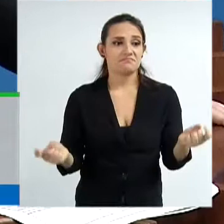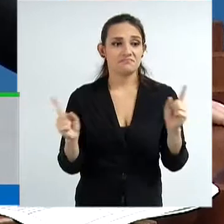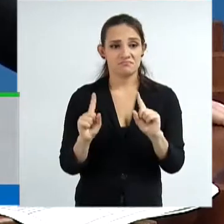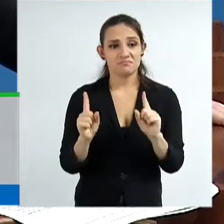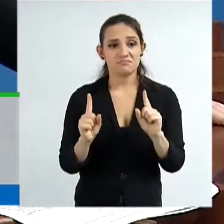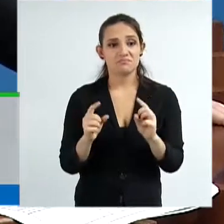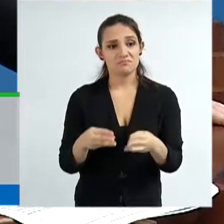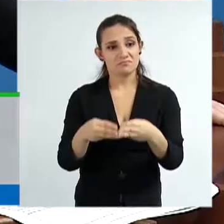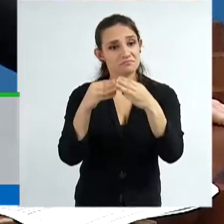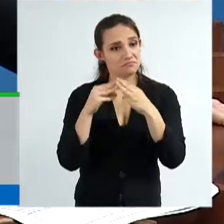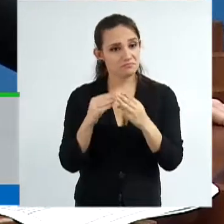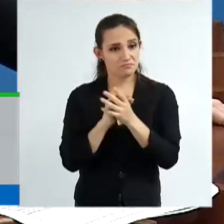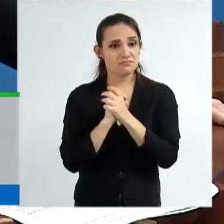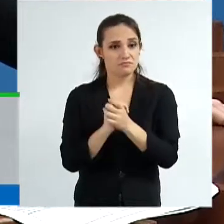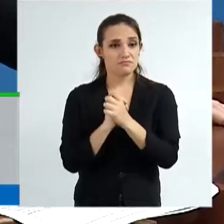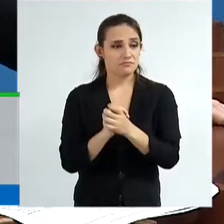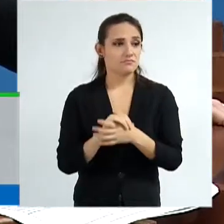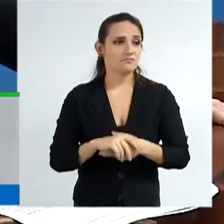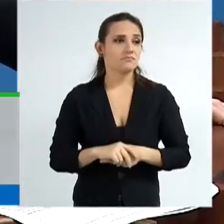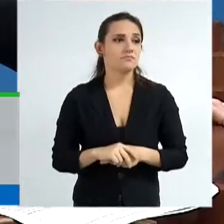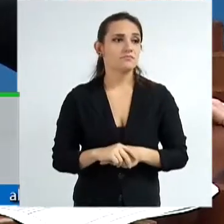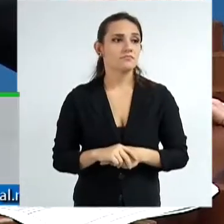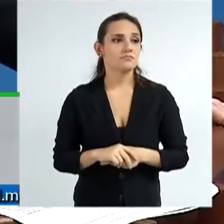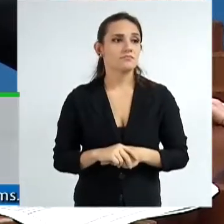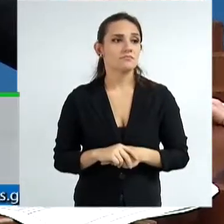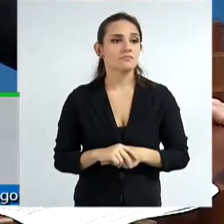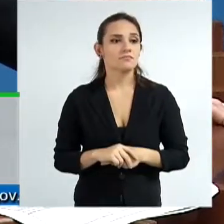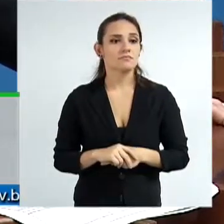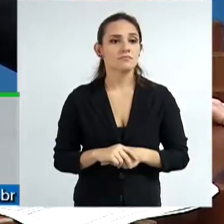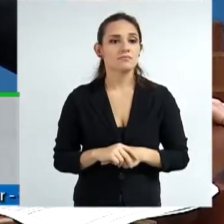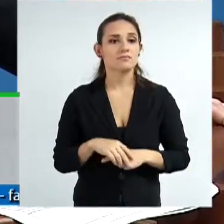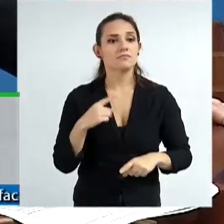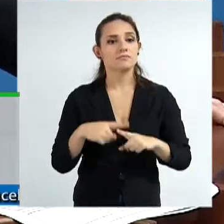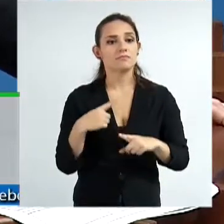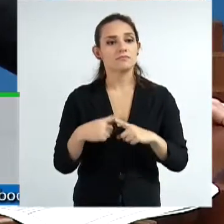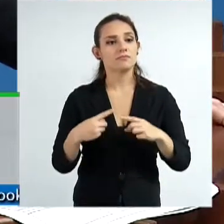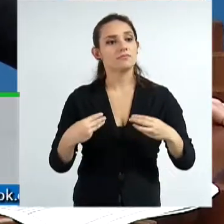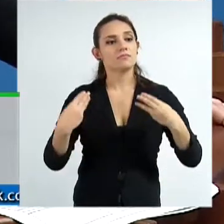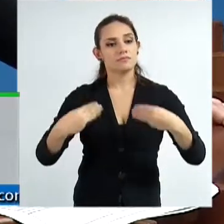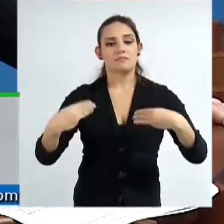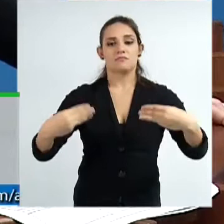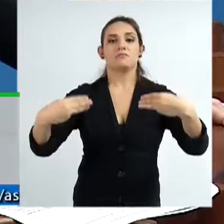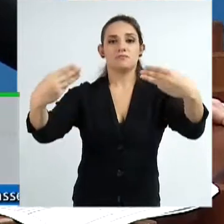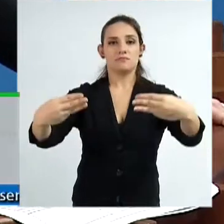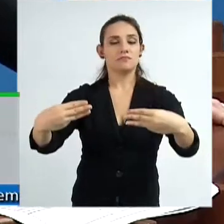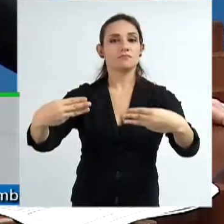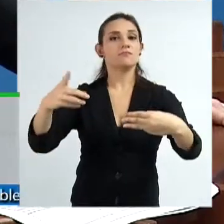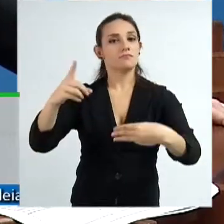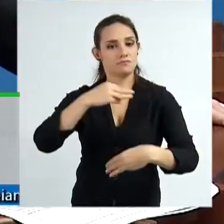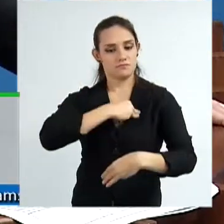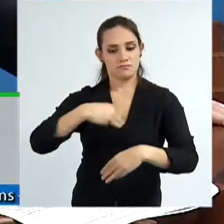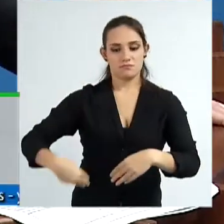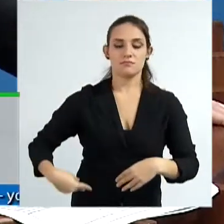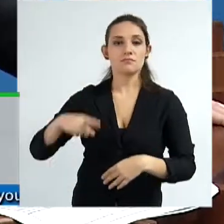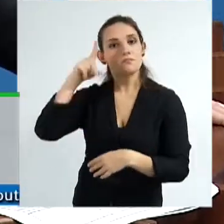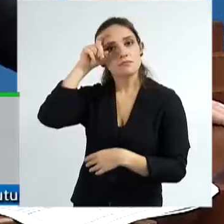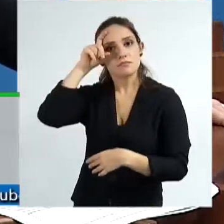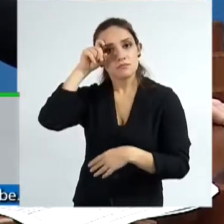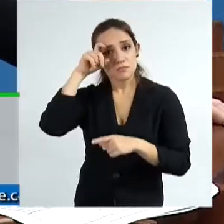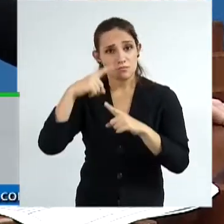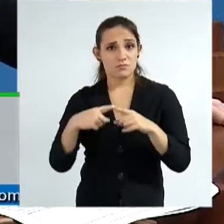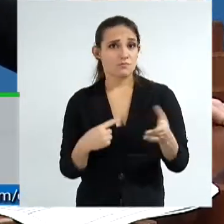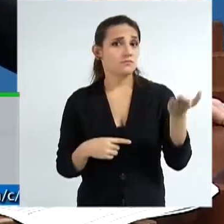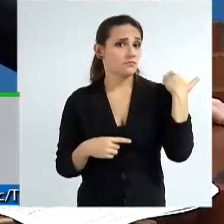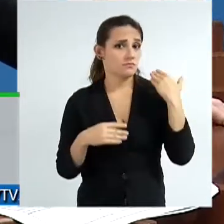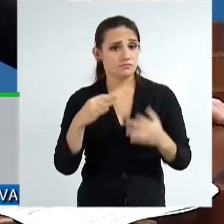moção de congratulações, porque o ministro Sérgio Moro, na condição de juiz, quando atuou como